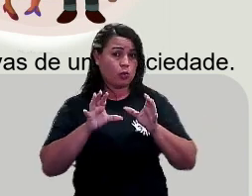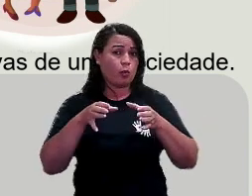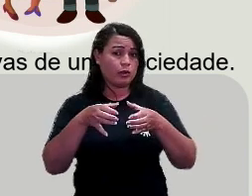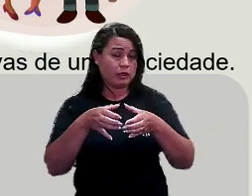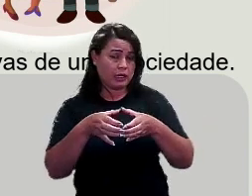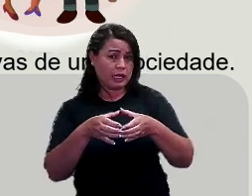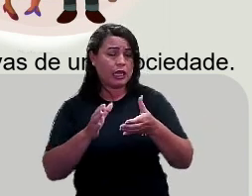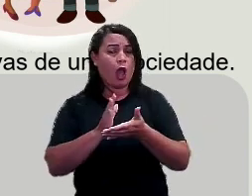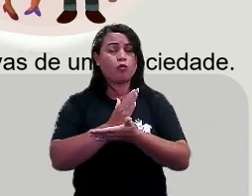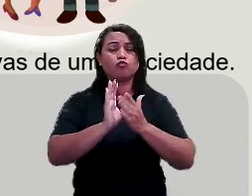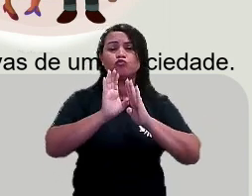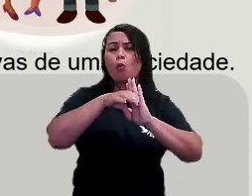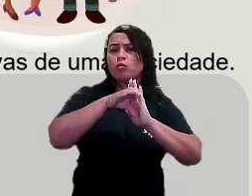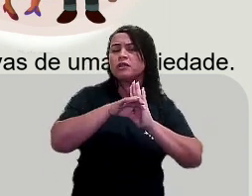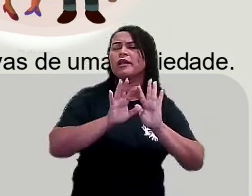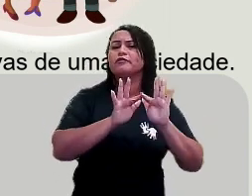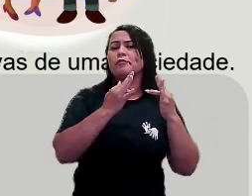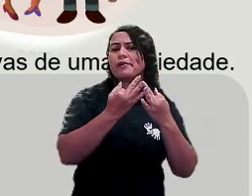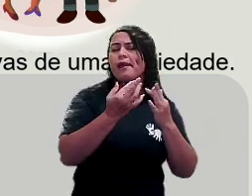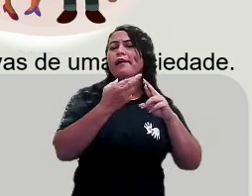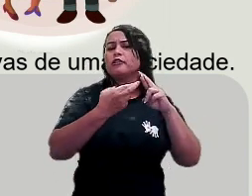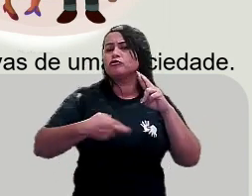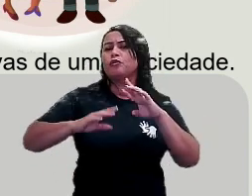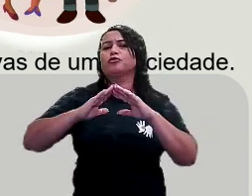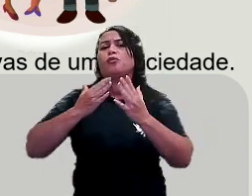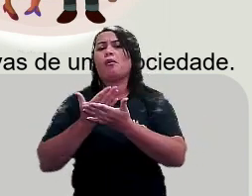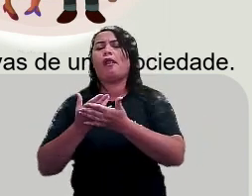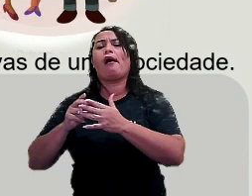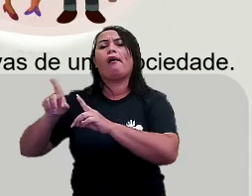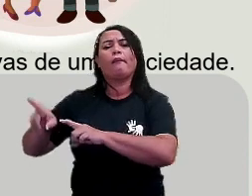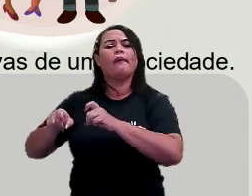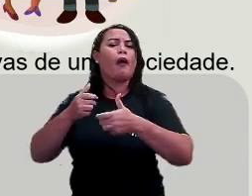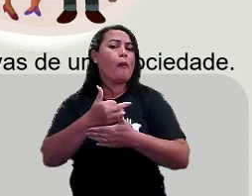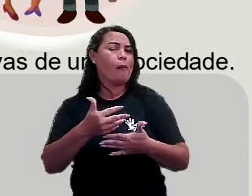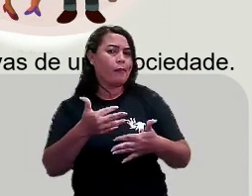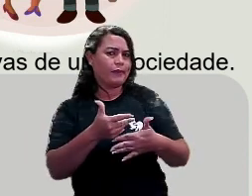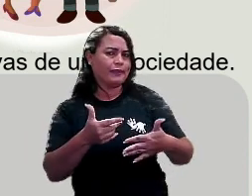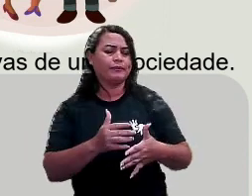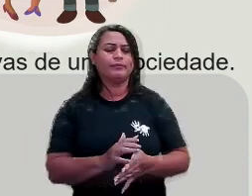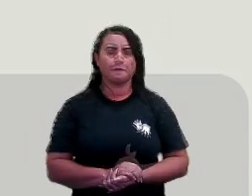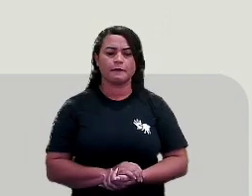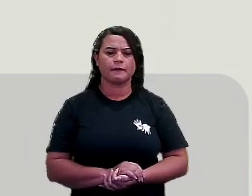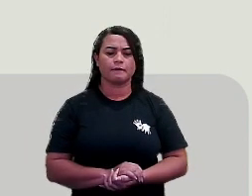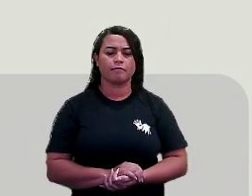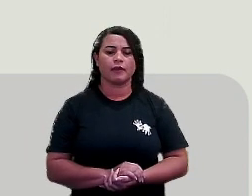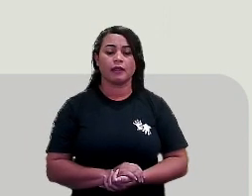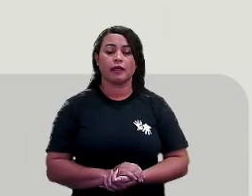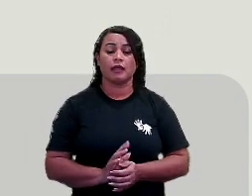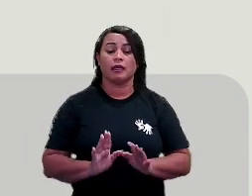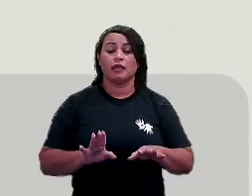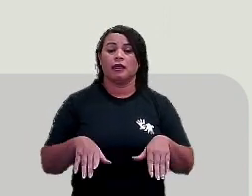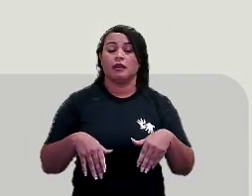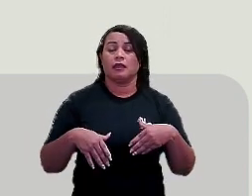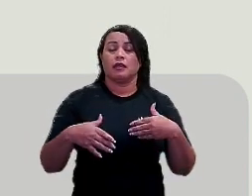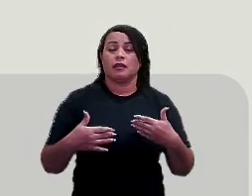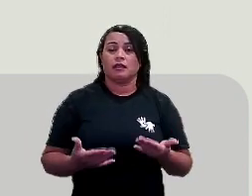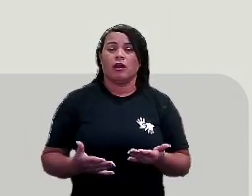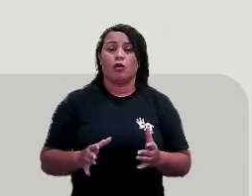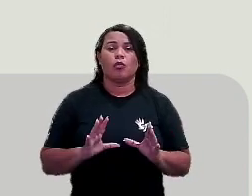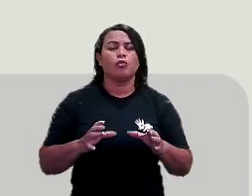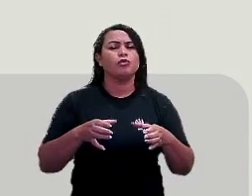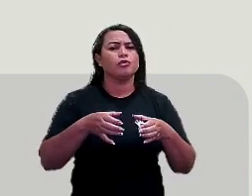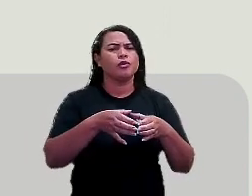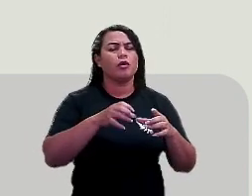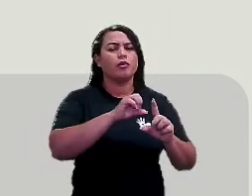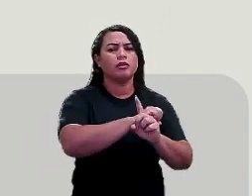conceitos de comunidade: familiar, religiosa, escolar, rural ou urbana. Então, vamos lá. Grupos